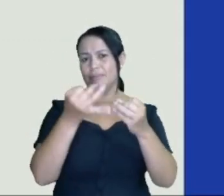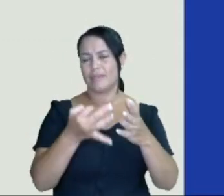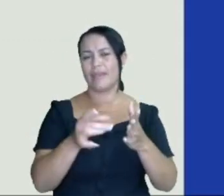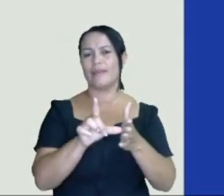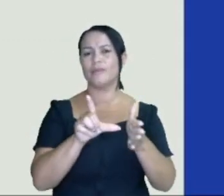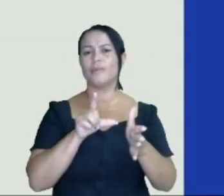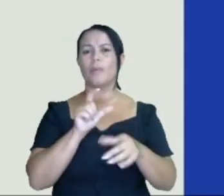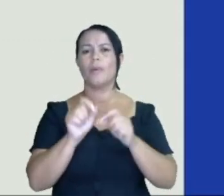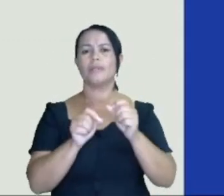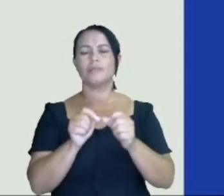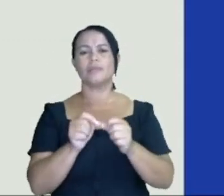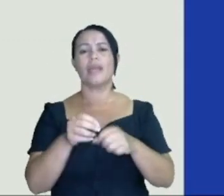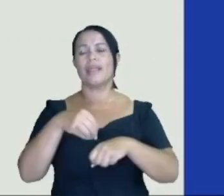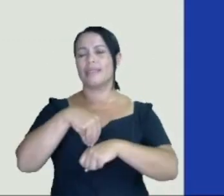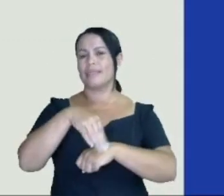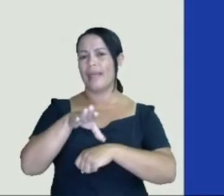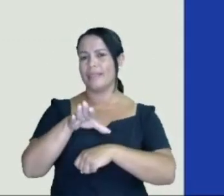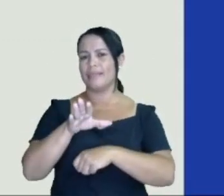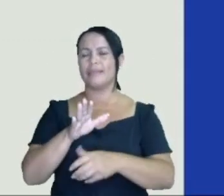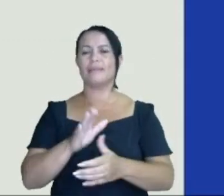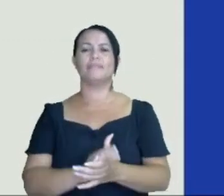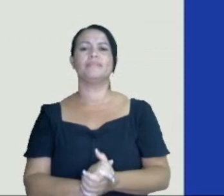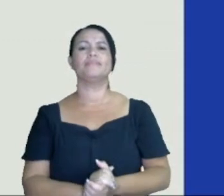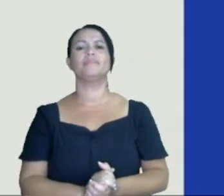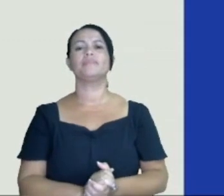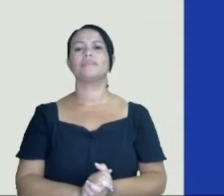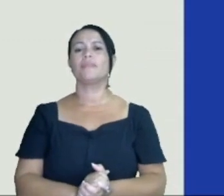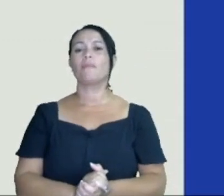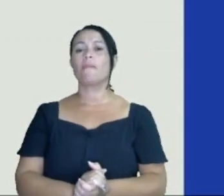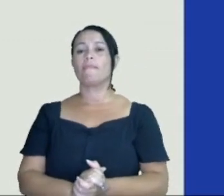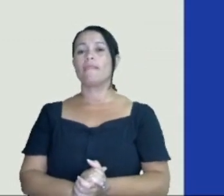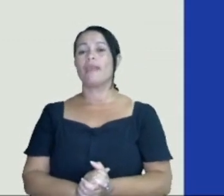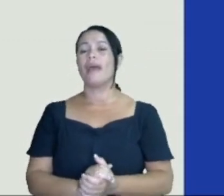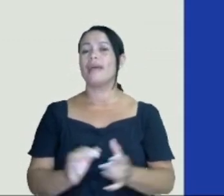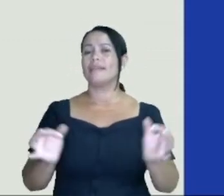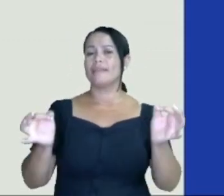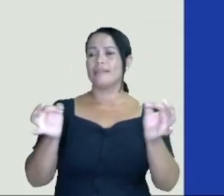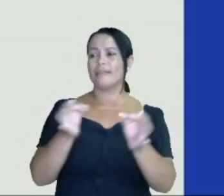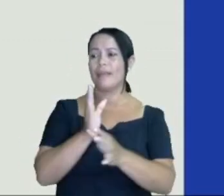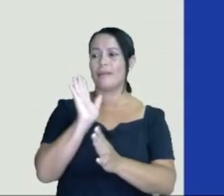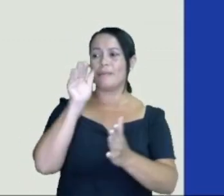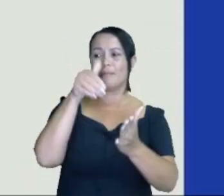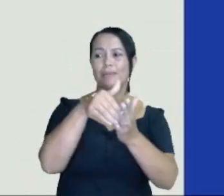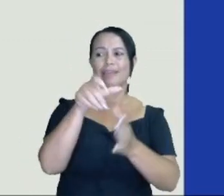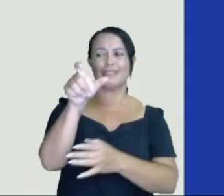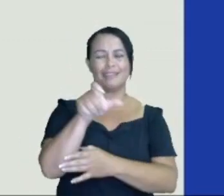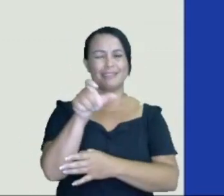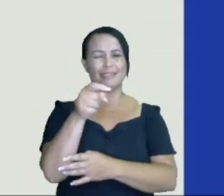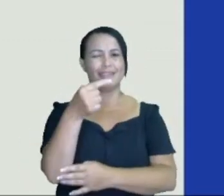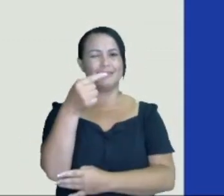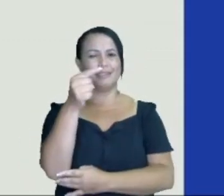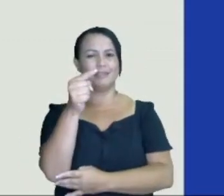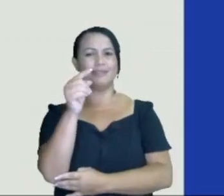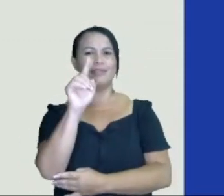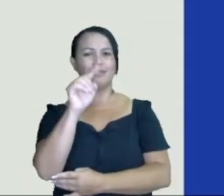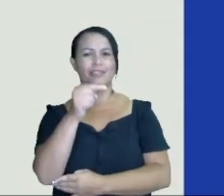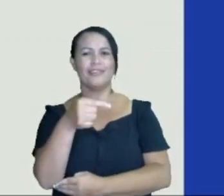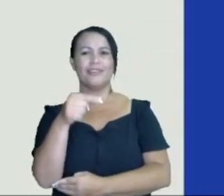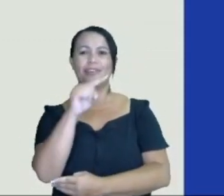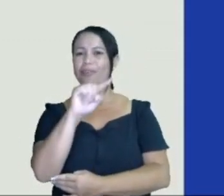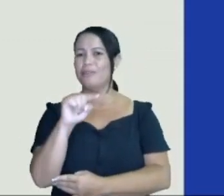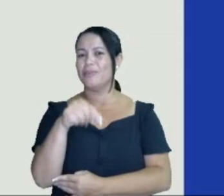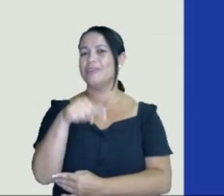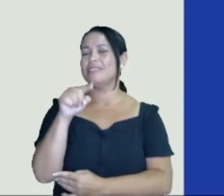regrinhas, daquela dica rimum som chão. Ou seja, termina em X, acentua-se. A